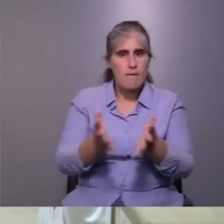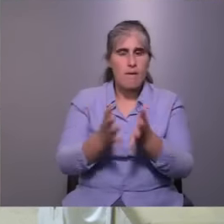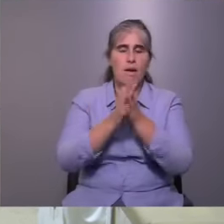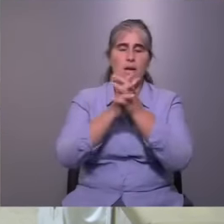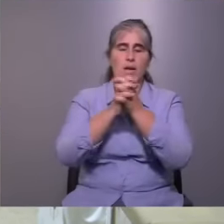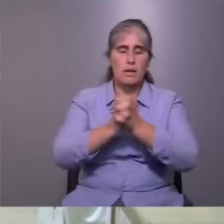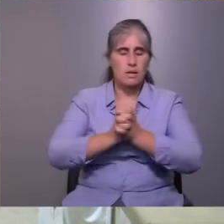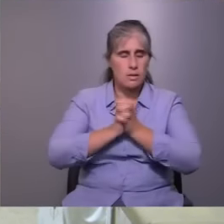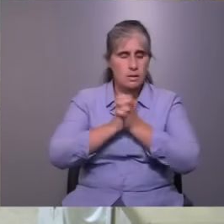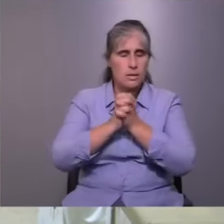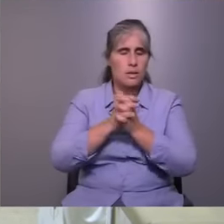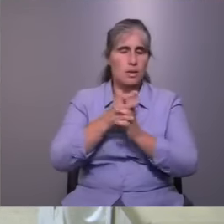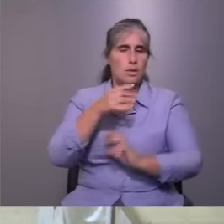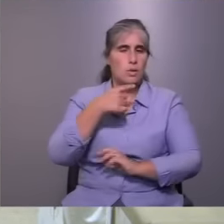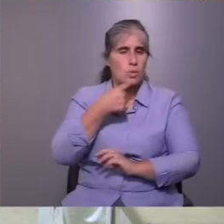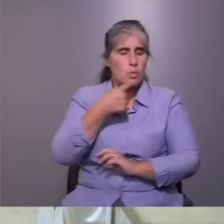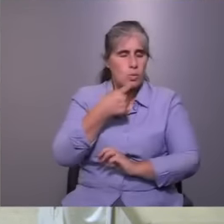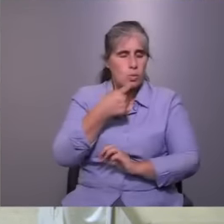Cantamos?